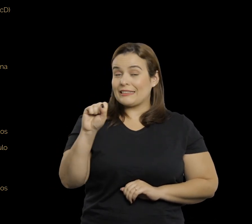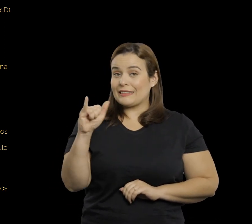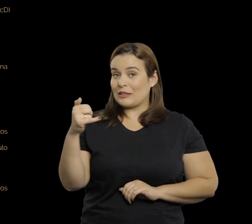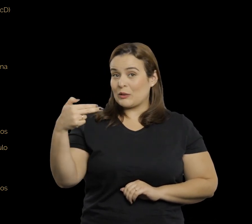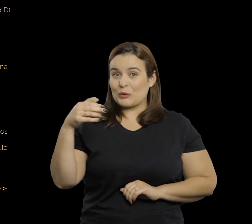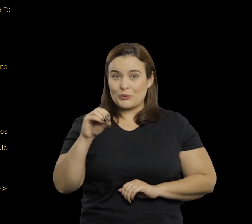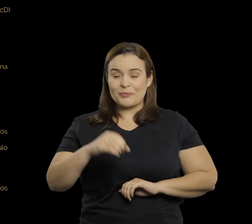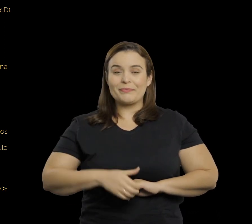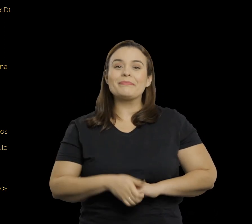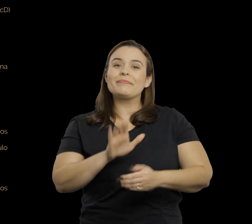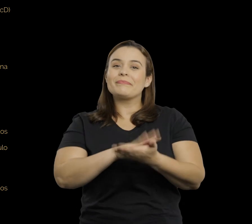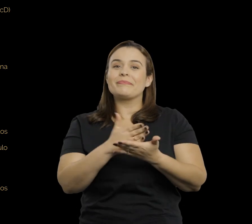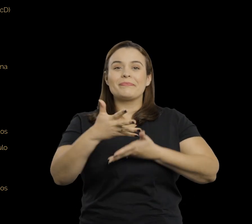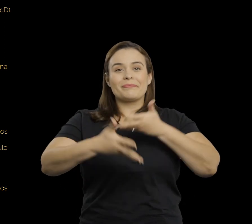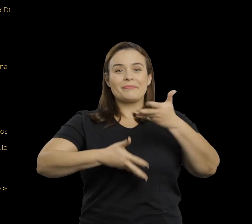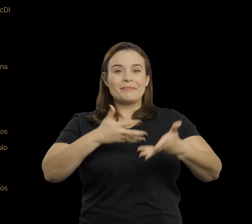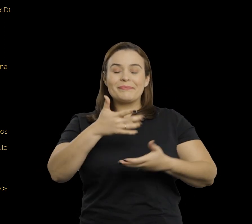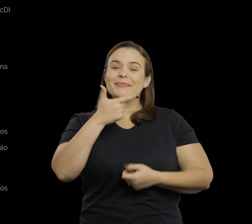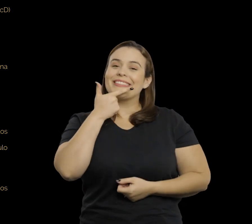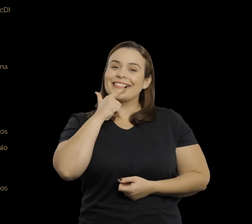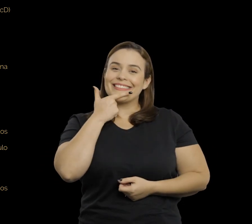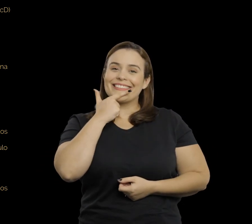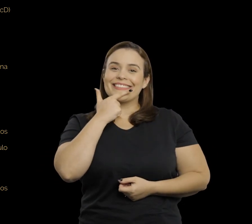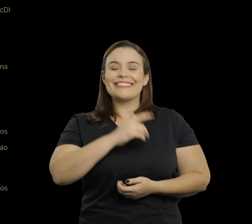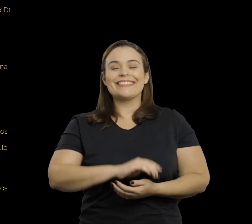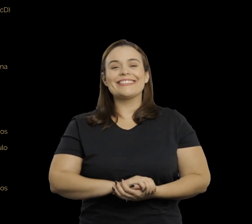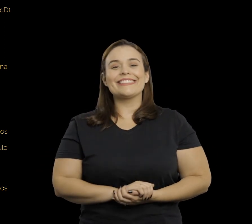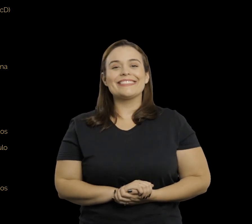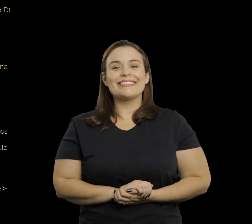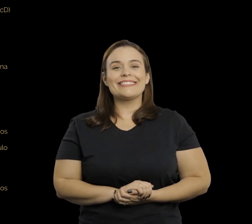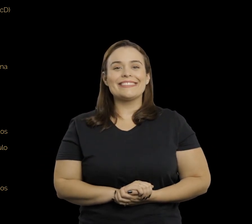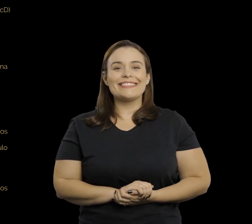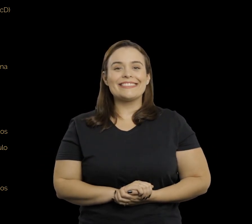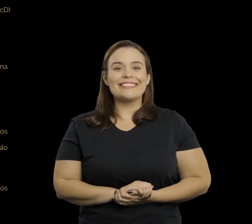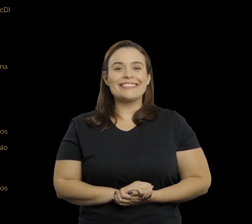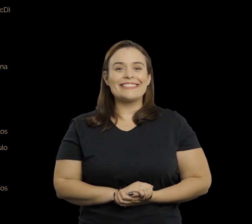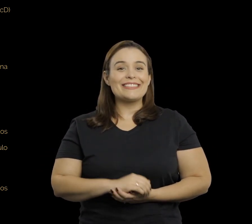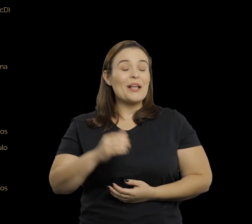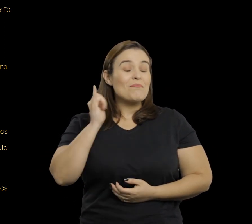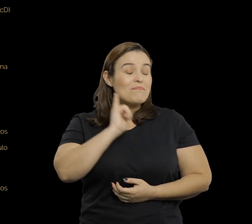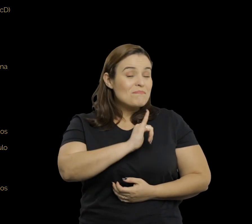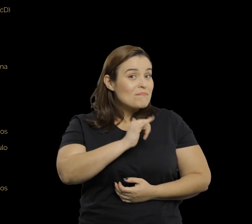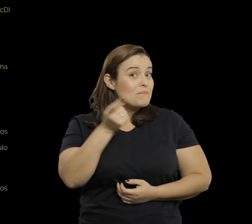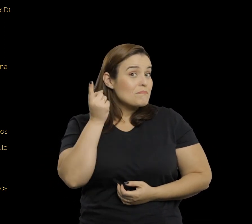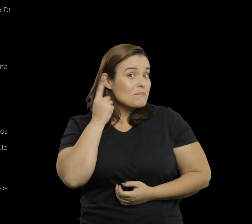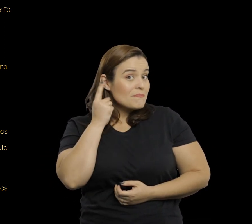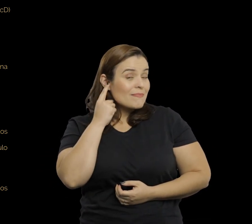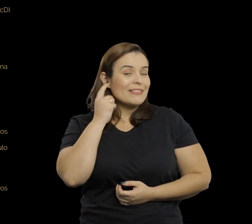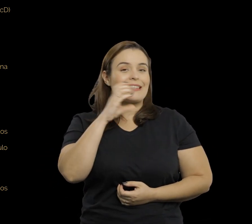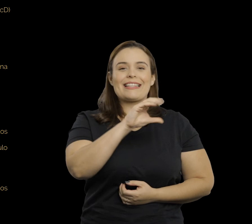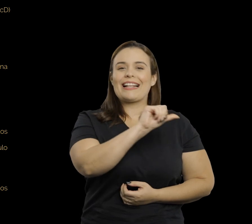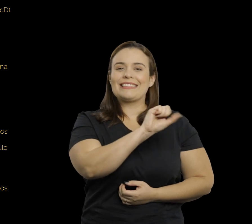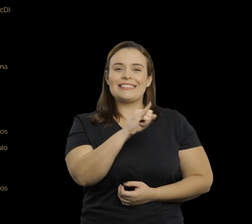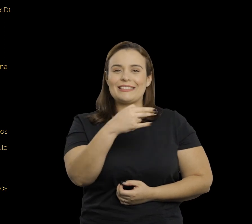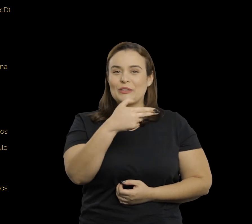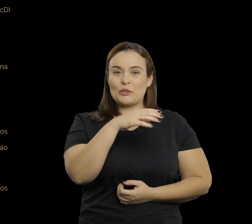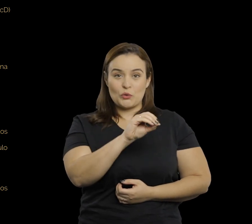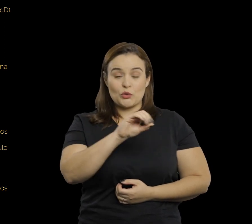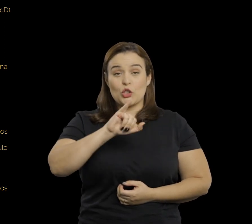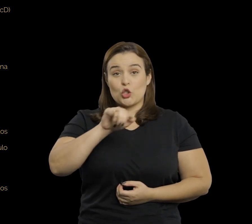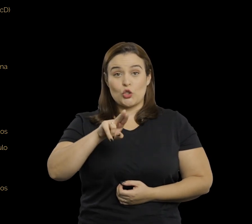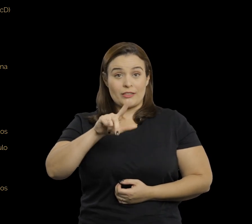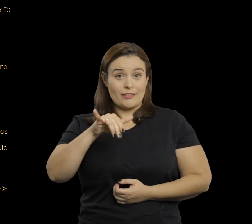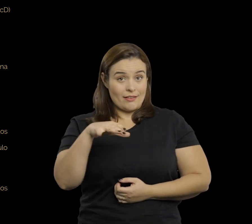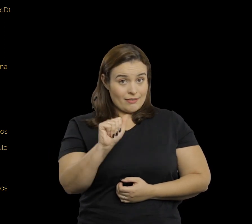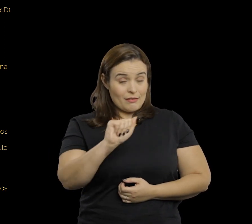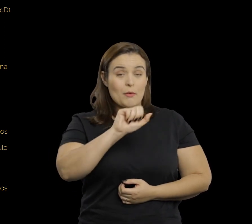Fraga. Interpretação em Libras, Paula Rosa. Sonorização e trilha, Cassiano Fraga, Juliana